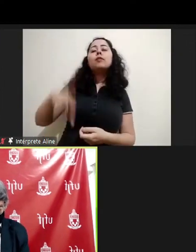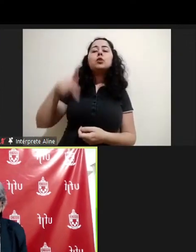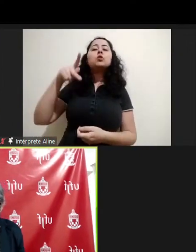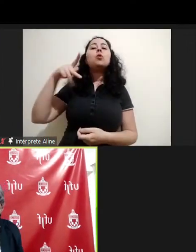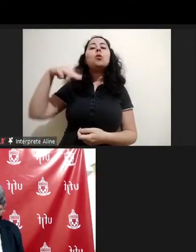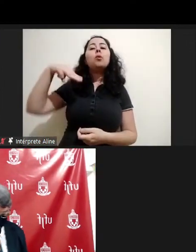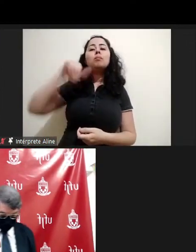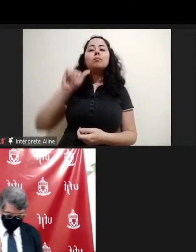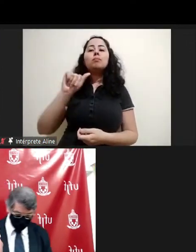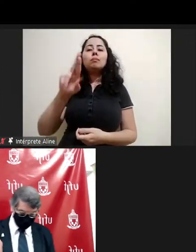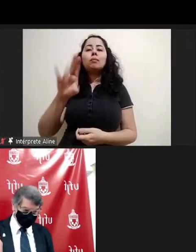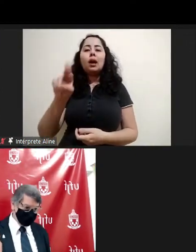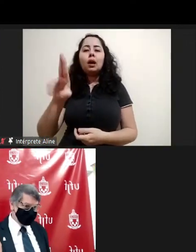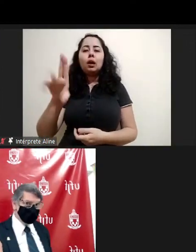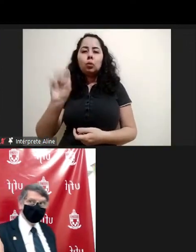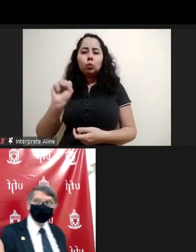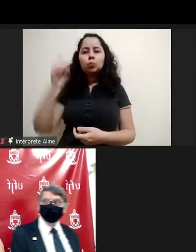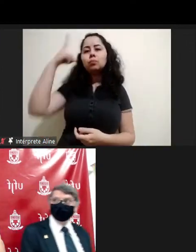Davi.